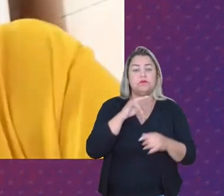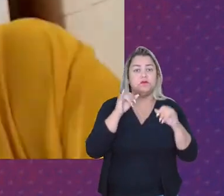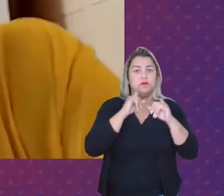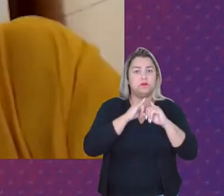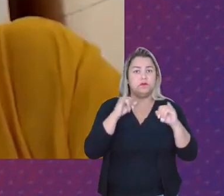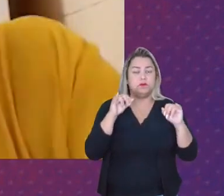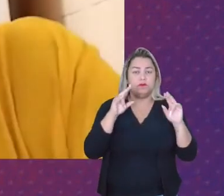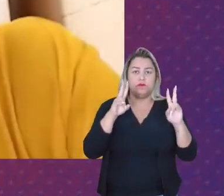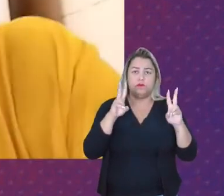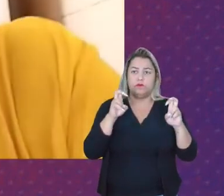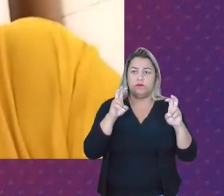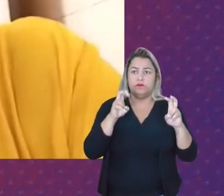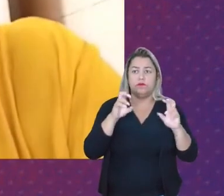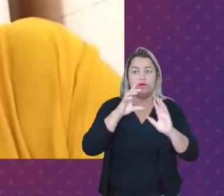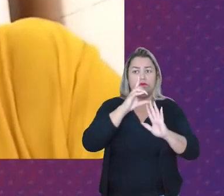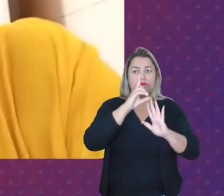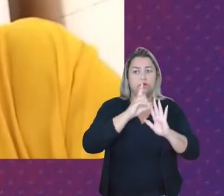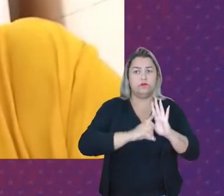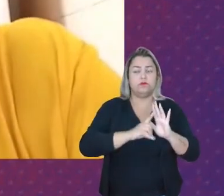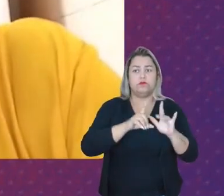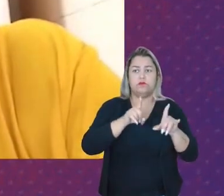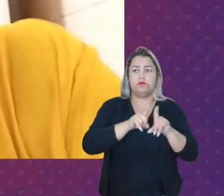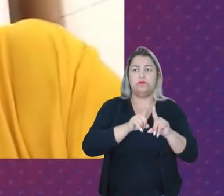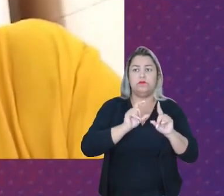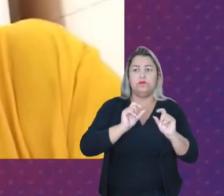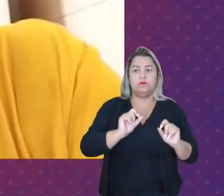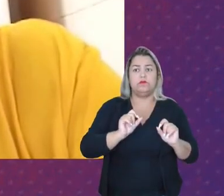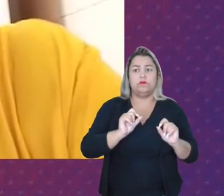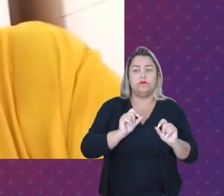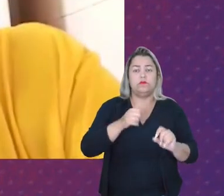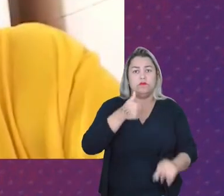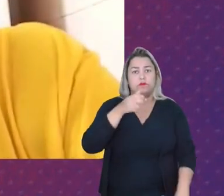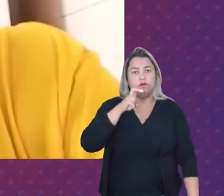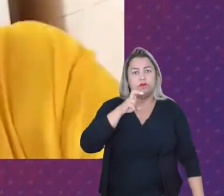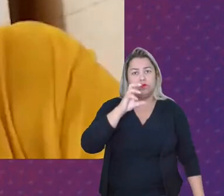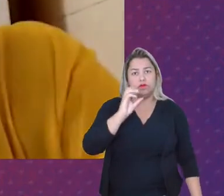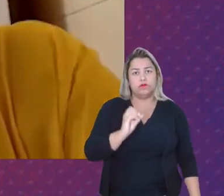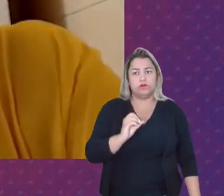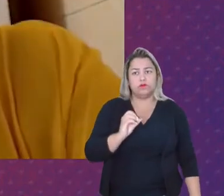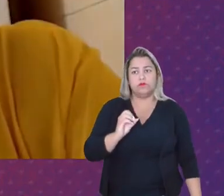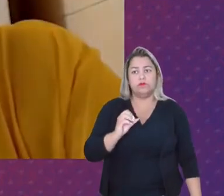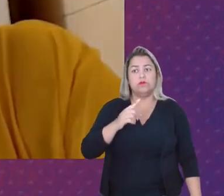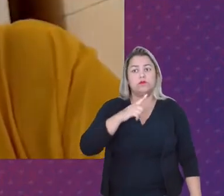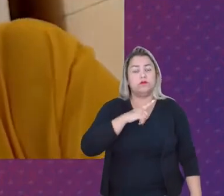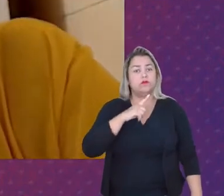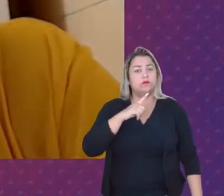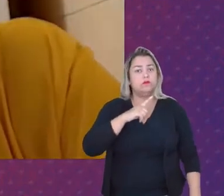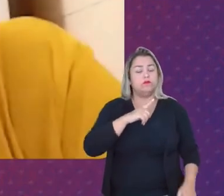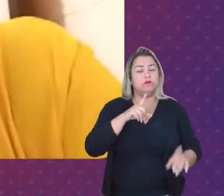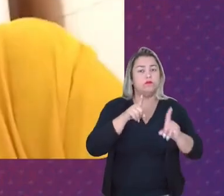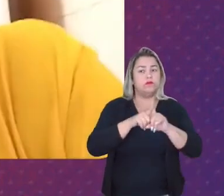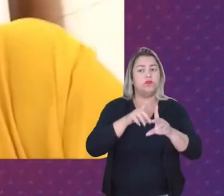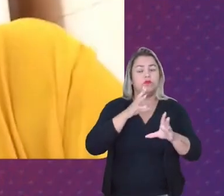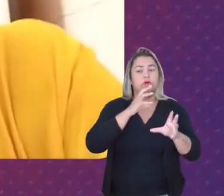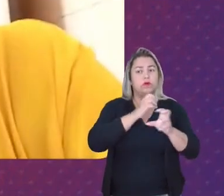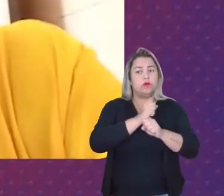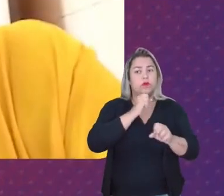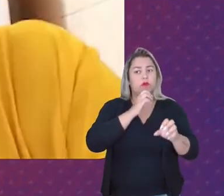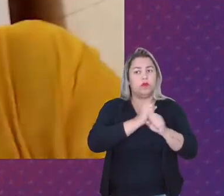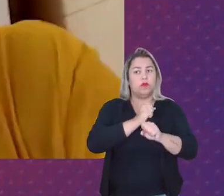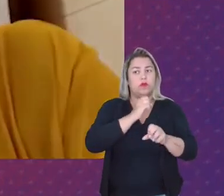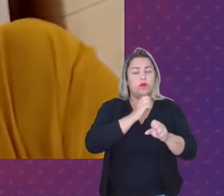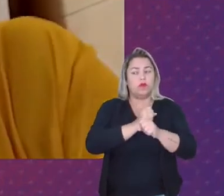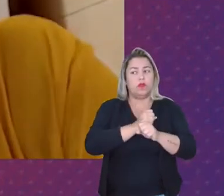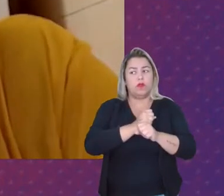informações sobre os direitos que estão garantidos dentro da Lei Complementar 150, ela tem a simulação de cálculos de férias, ela